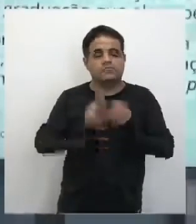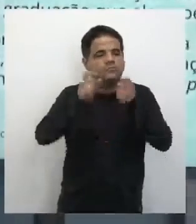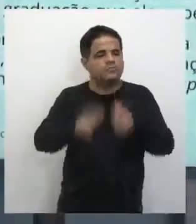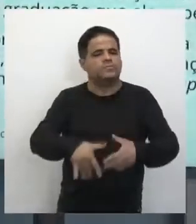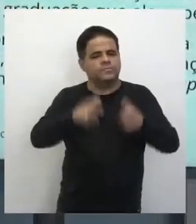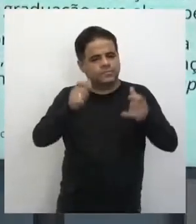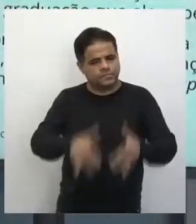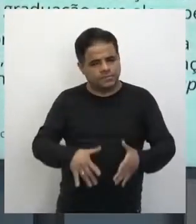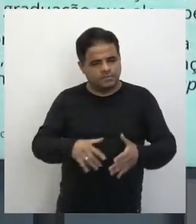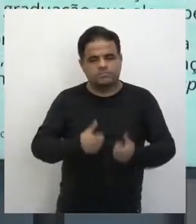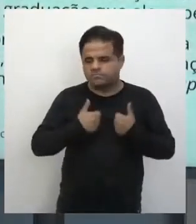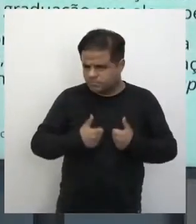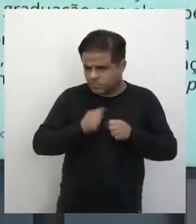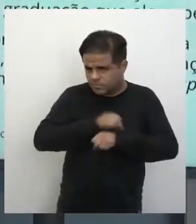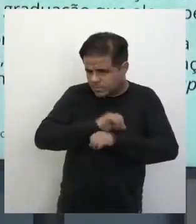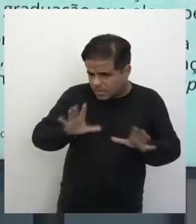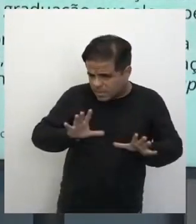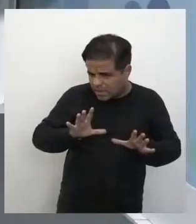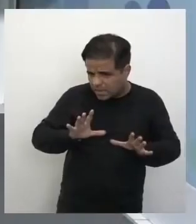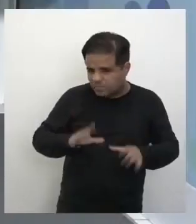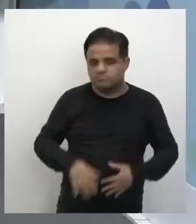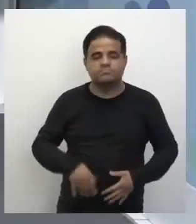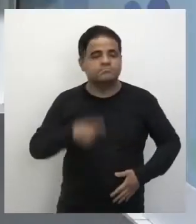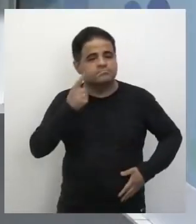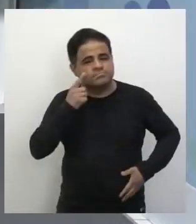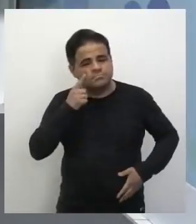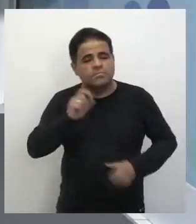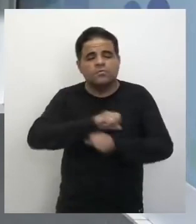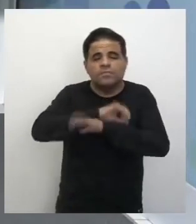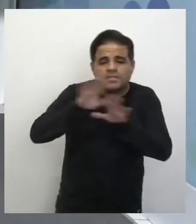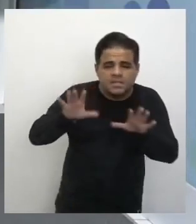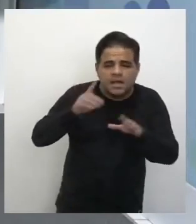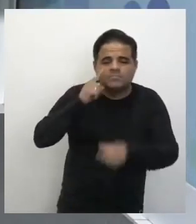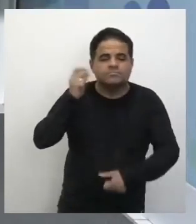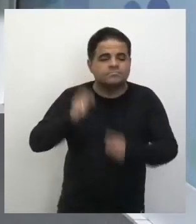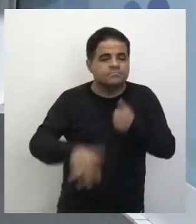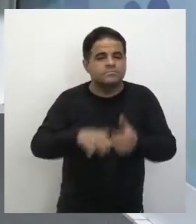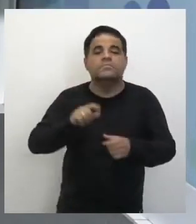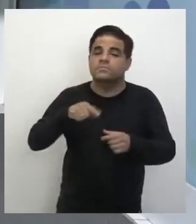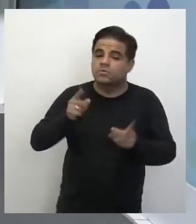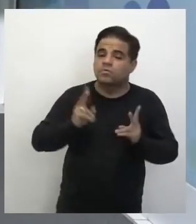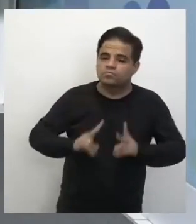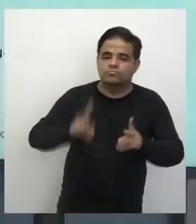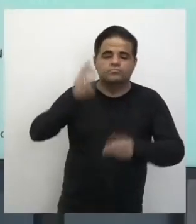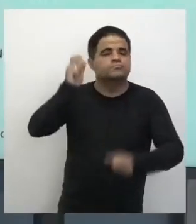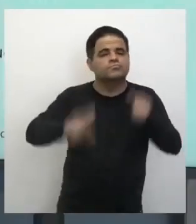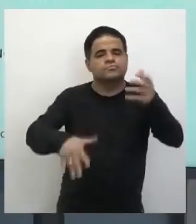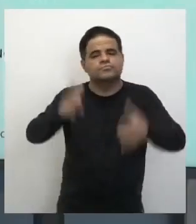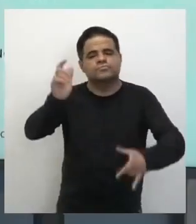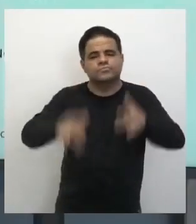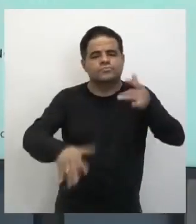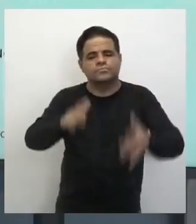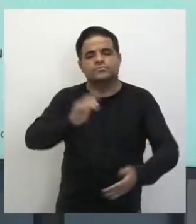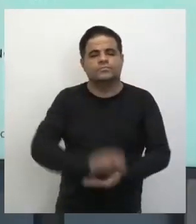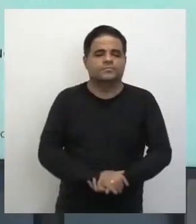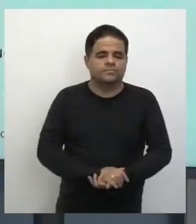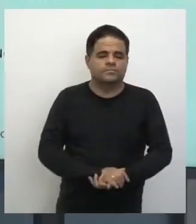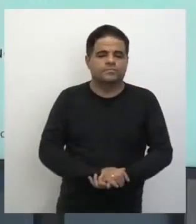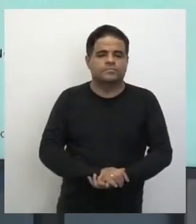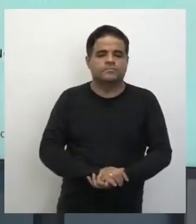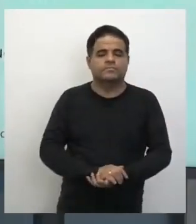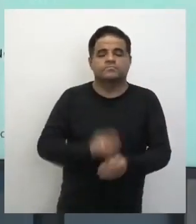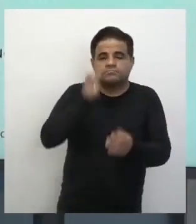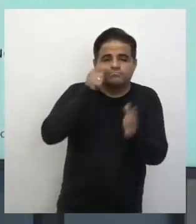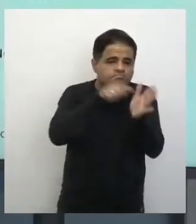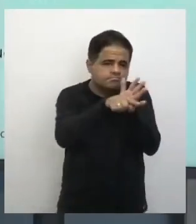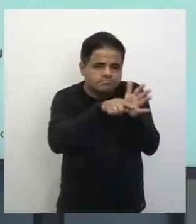explicar. Ficou mais claro, será agora? Vamos ver se ficou mais claro, eles dizem aí, senão a gente continua explicando aqui. Para verificar